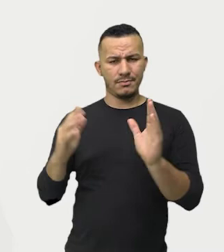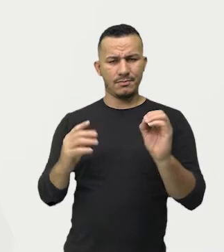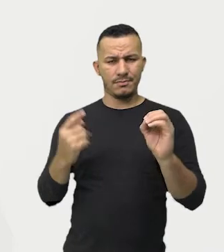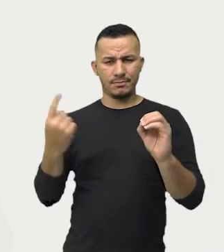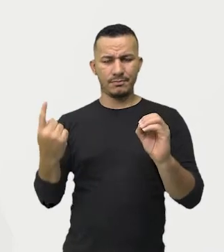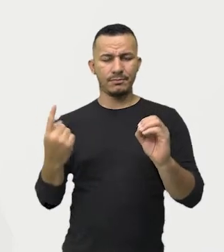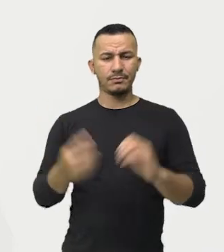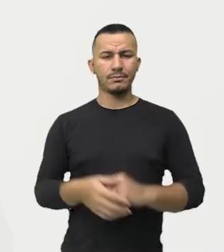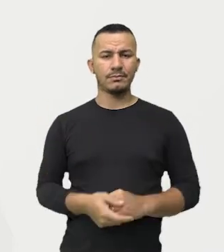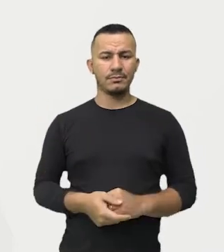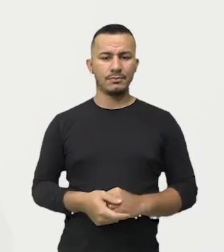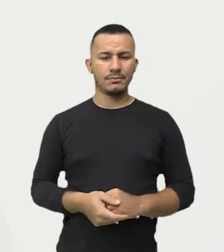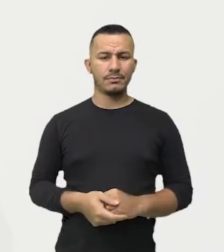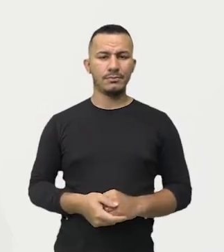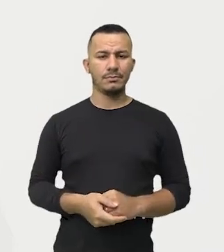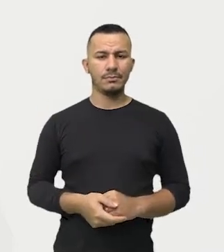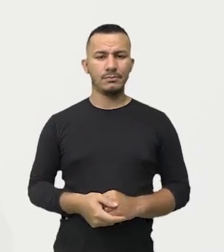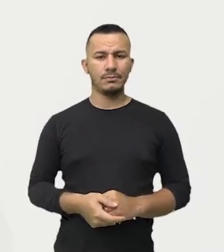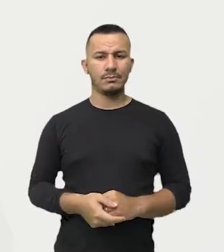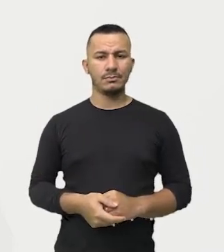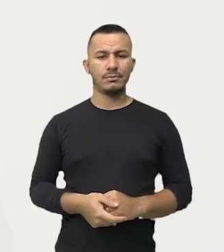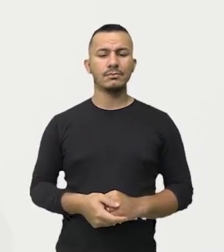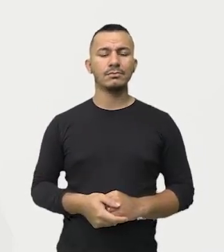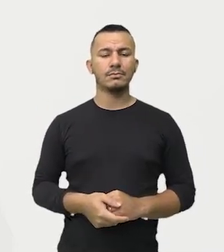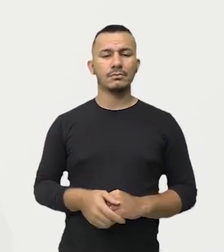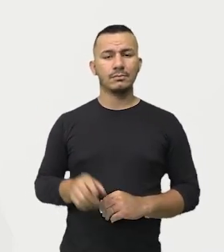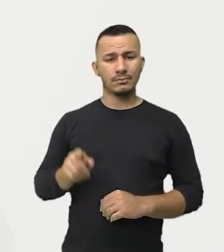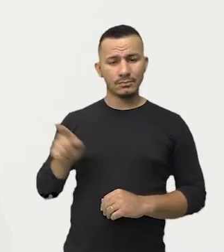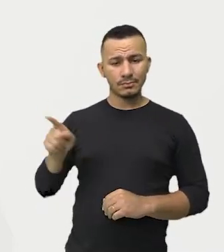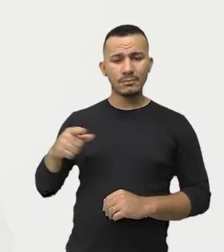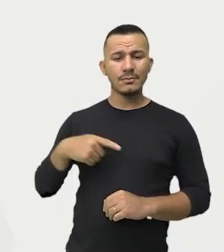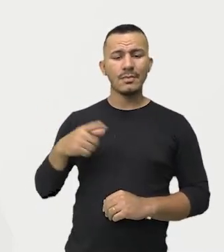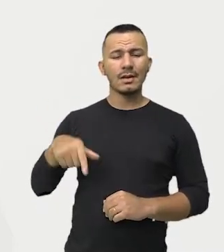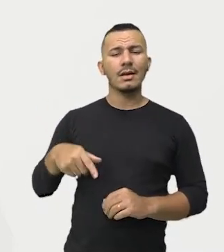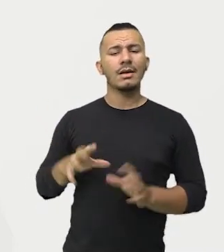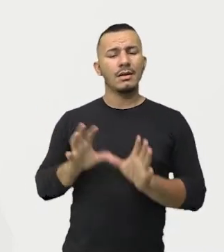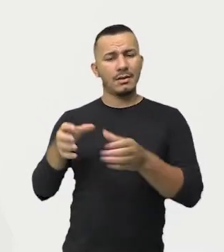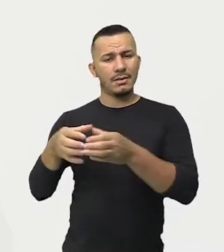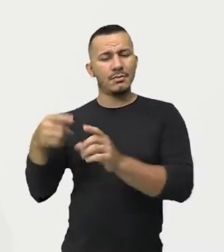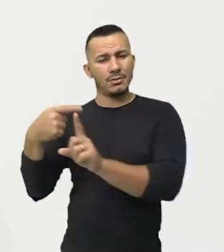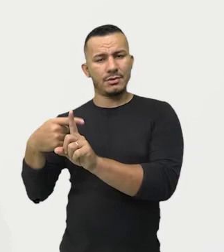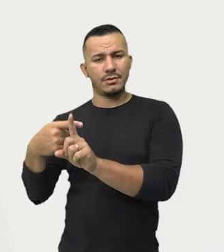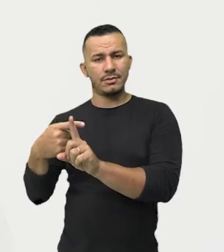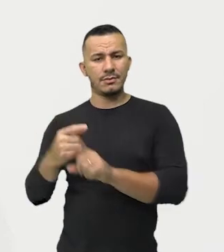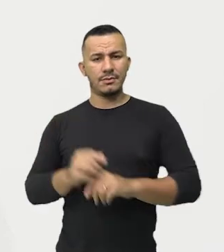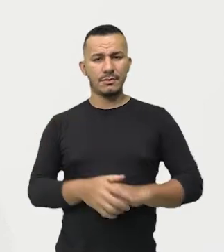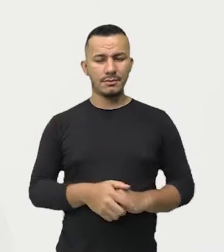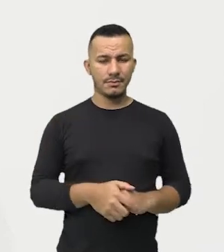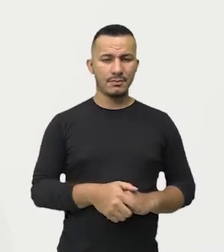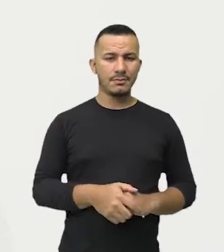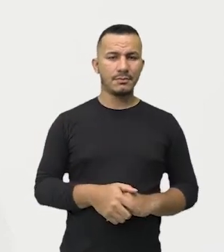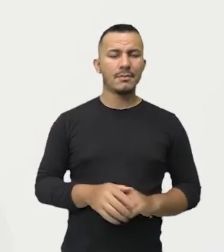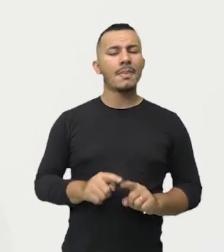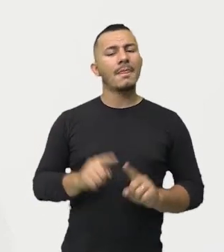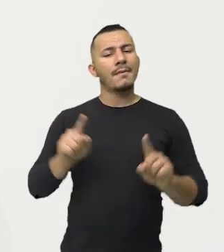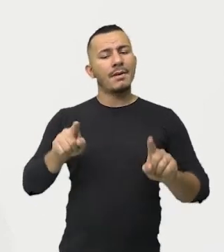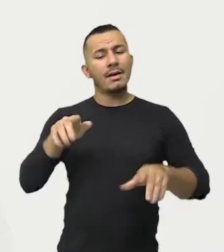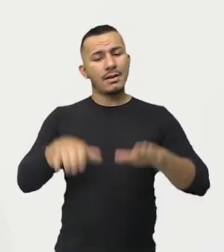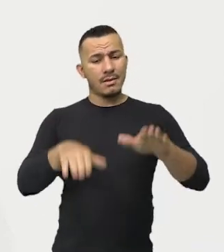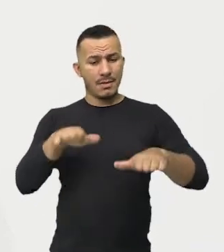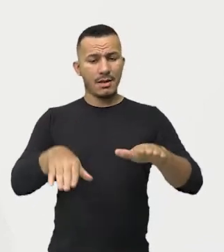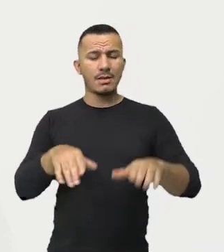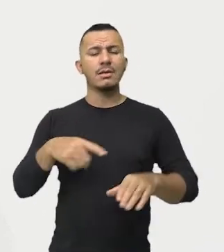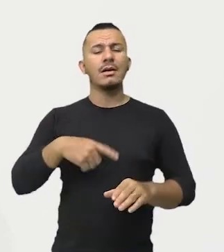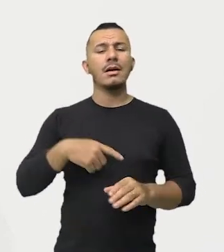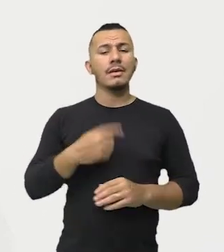1, 0 e 1, tá legal? E no sentido, no lado que é positivo, tá legal? Só que, olha, esse inteiro